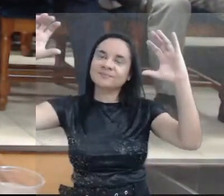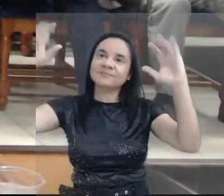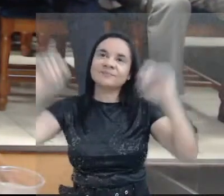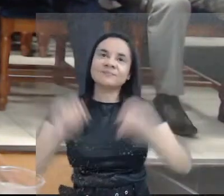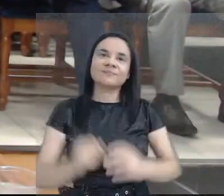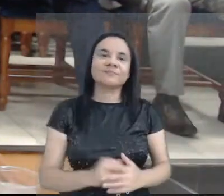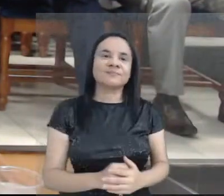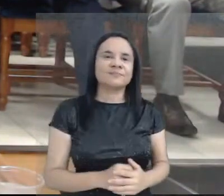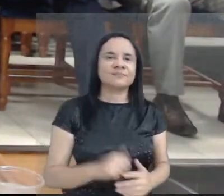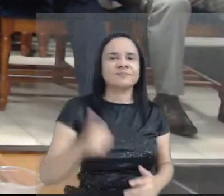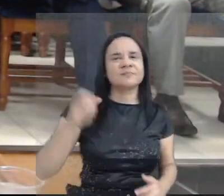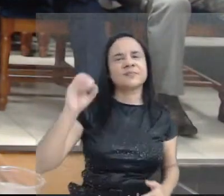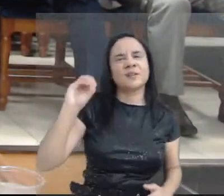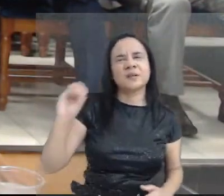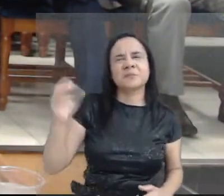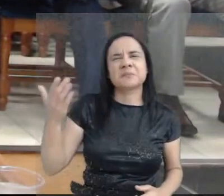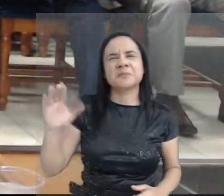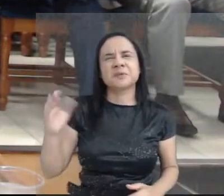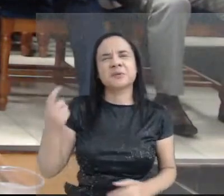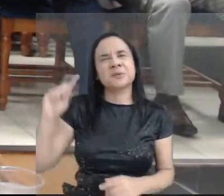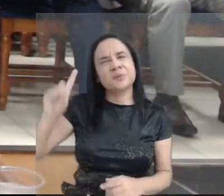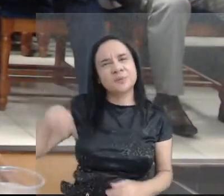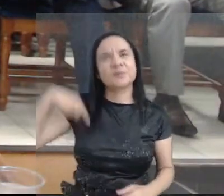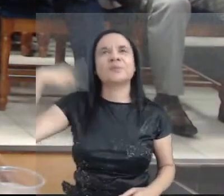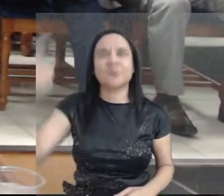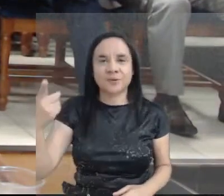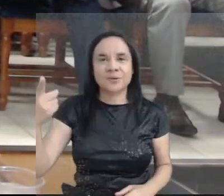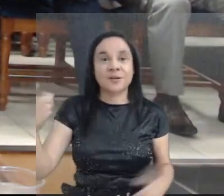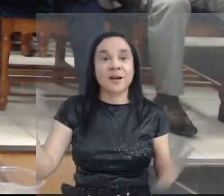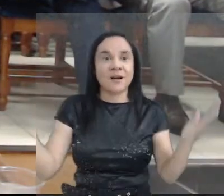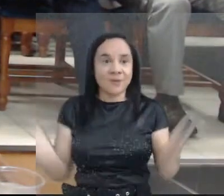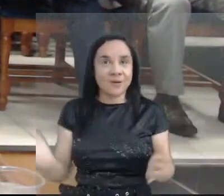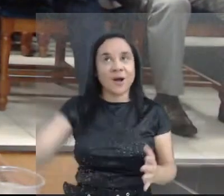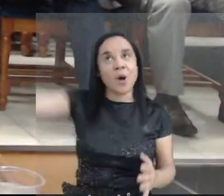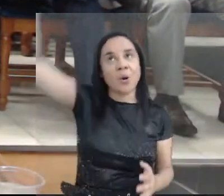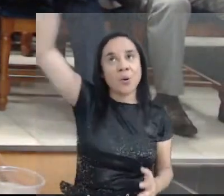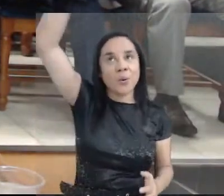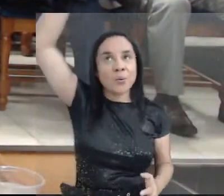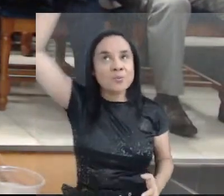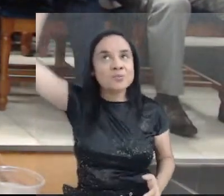10 dias depois da ascensão, o Espírito Santo vem.